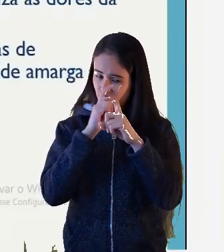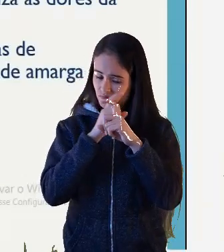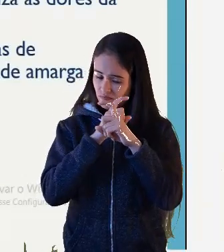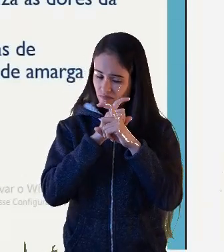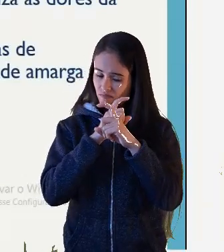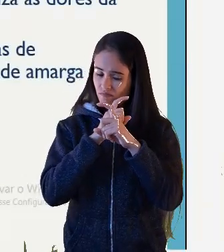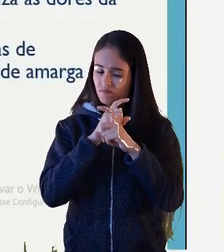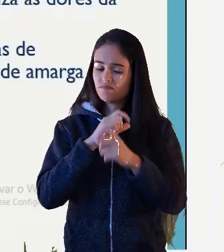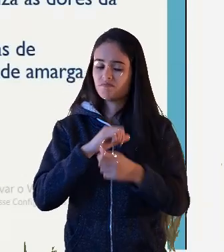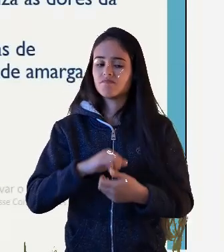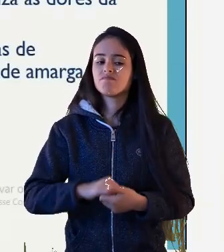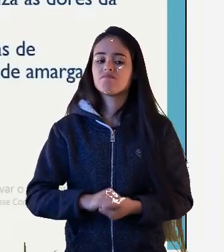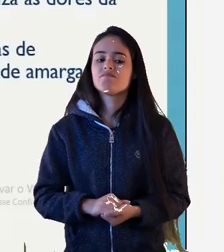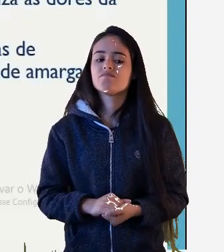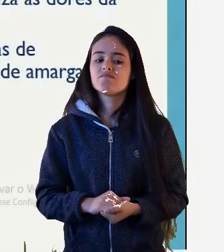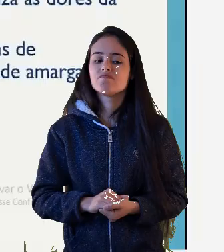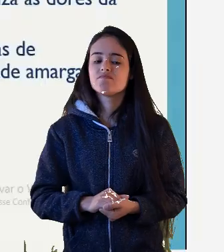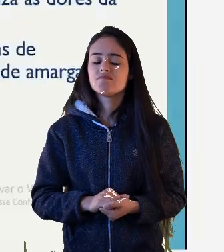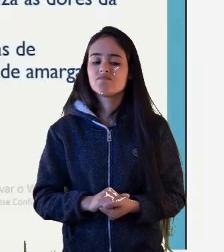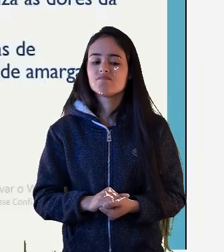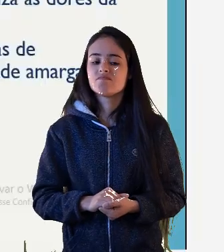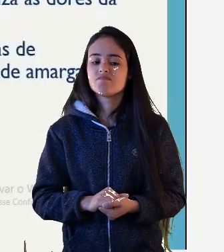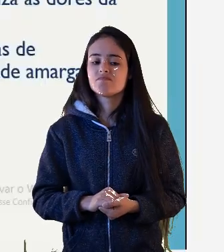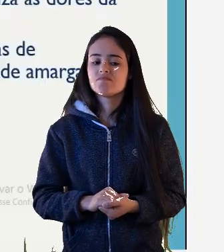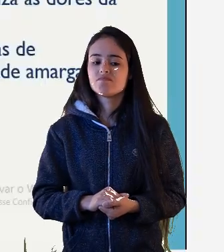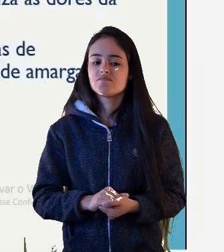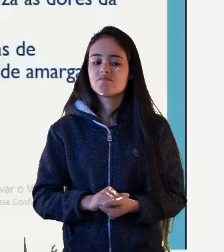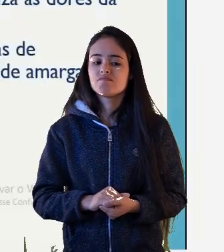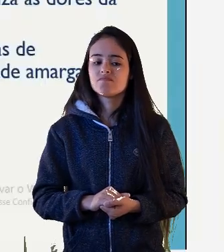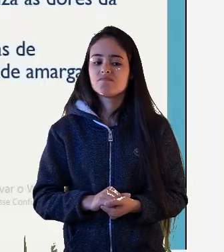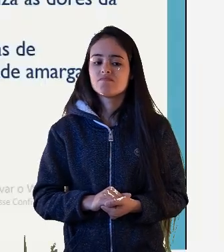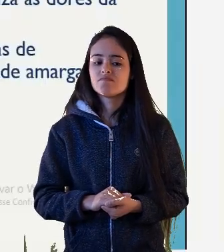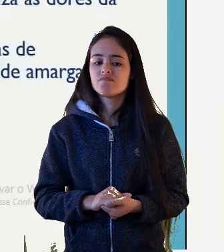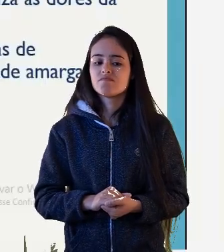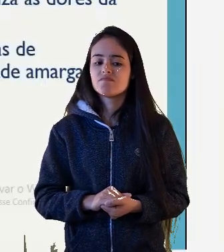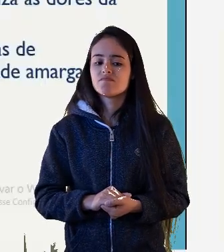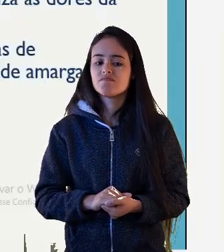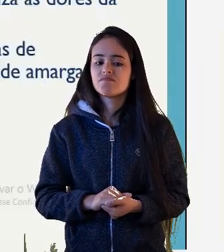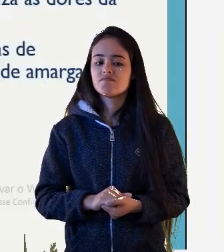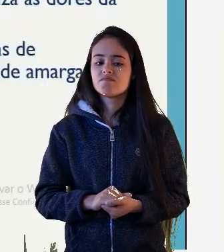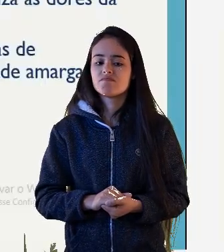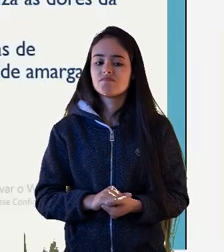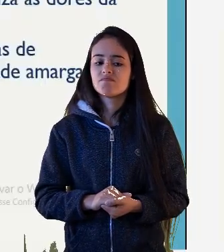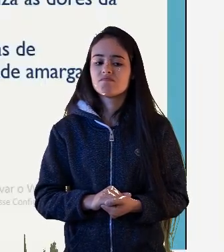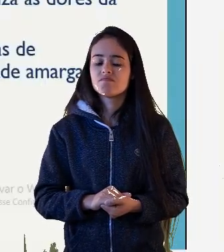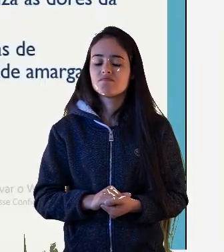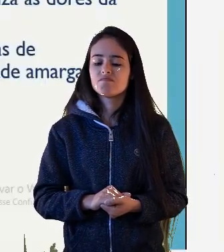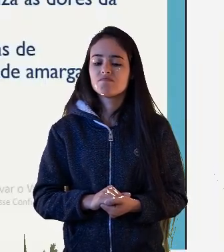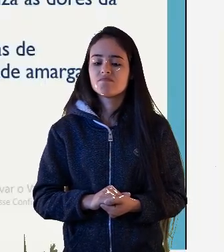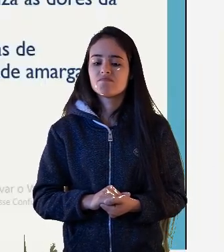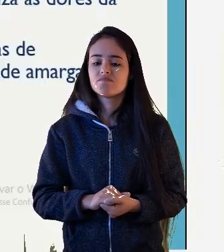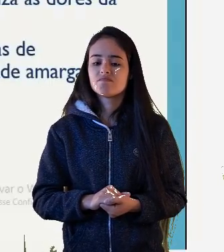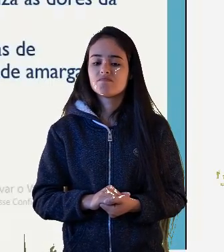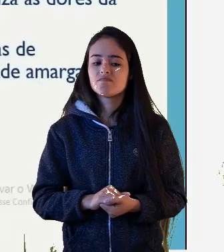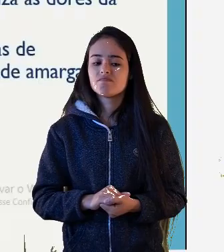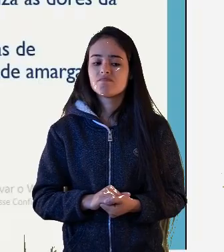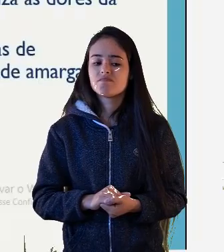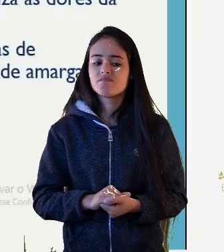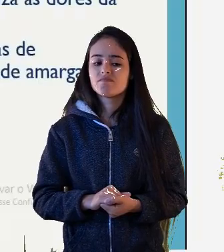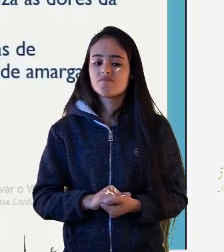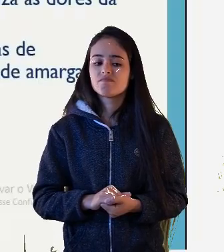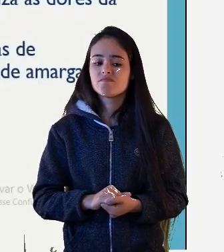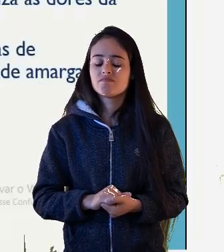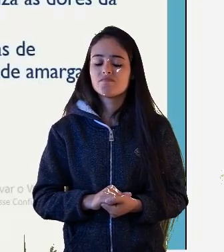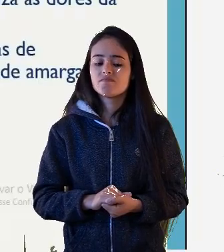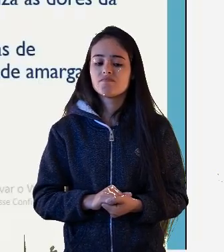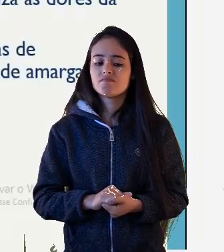só derrama no corpo a energia represada, né? Tudo que ficou ali represado. Uma